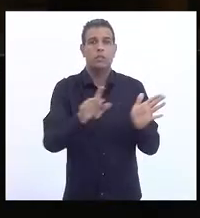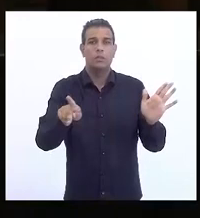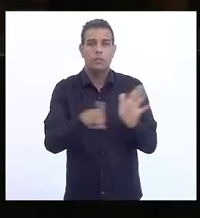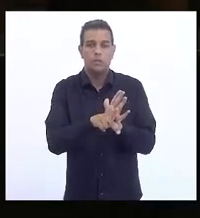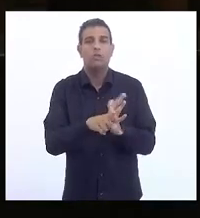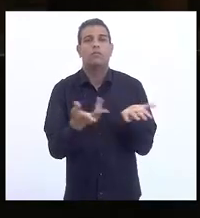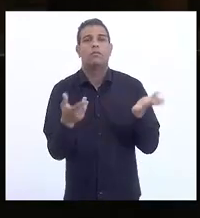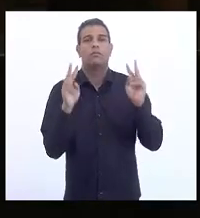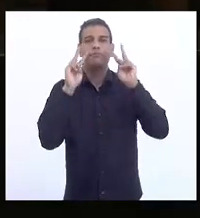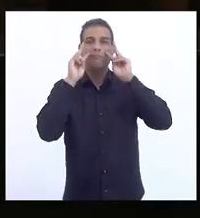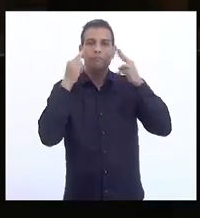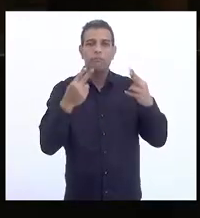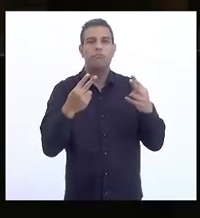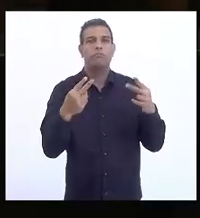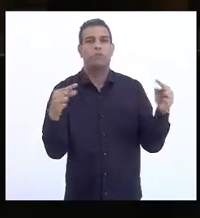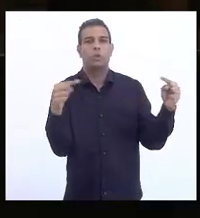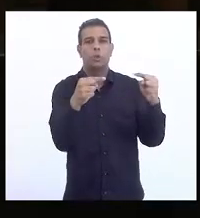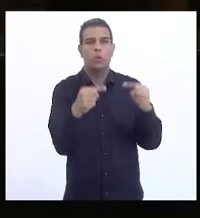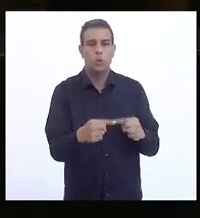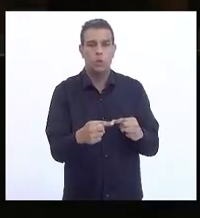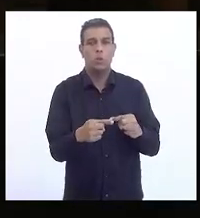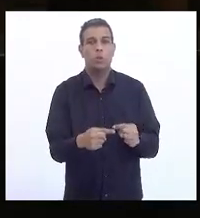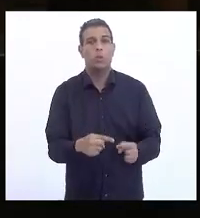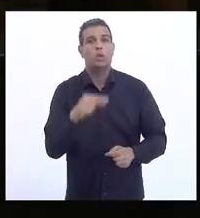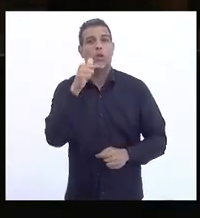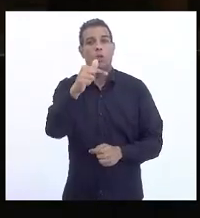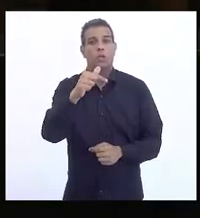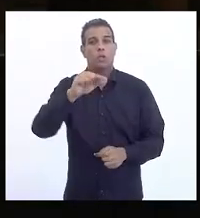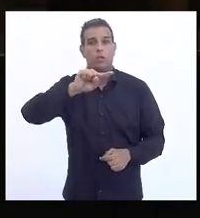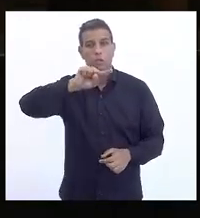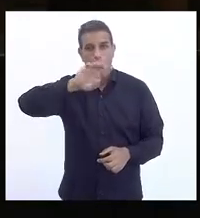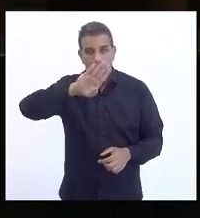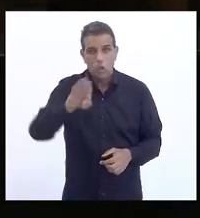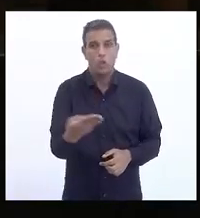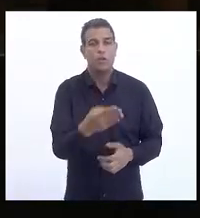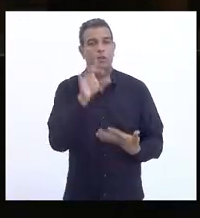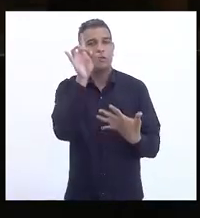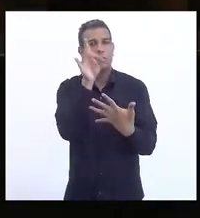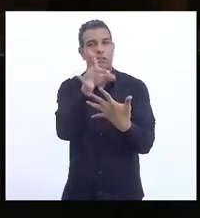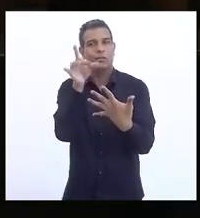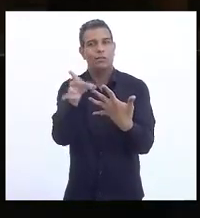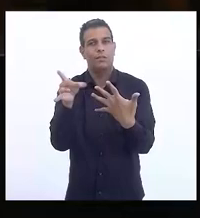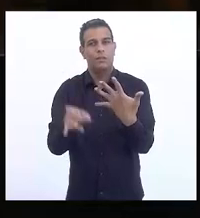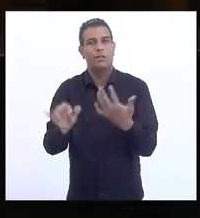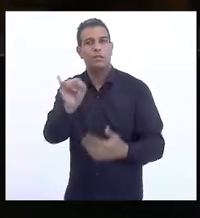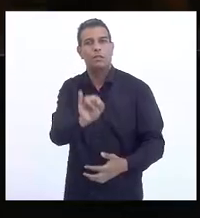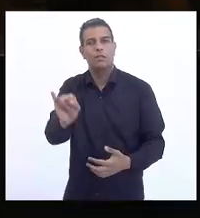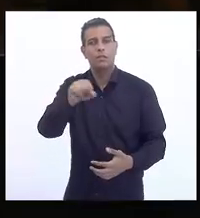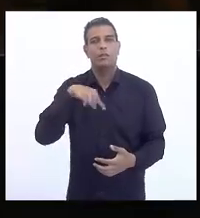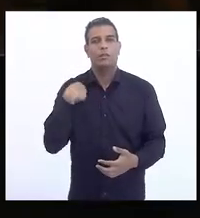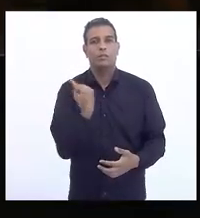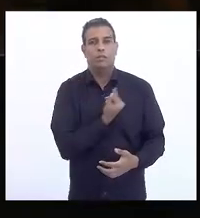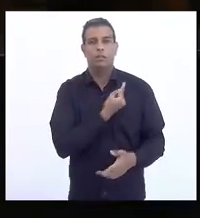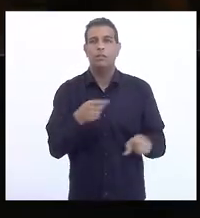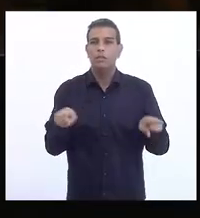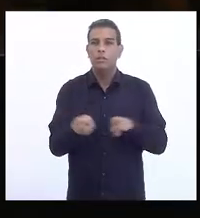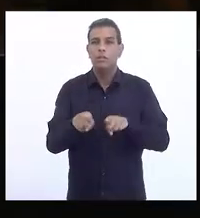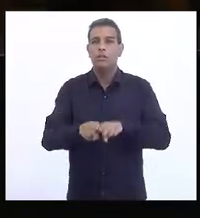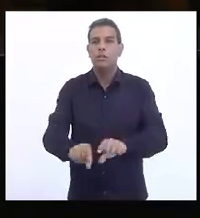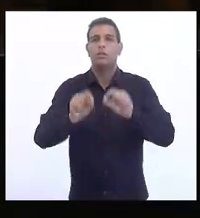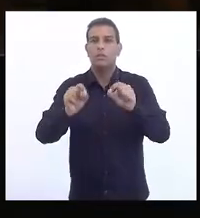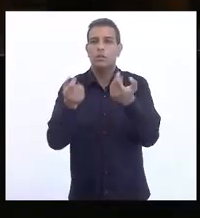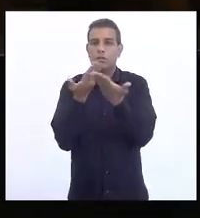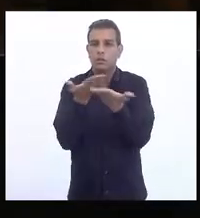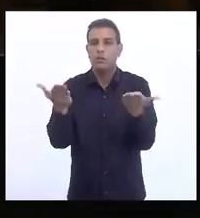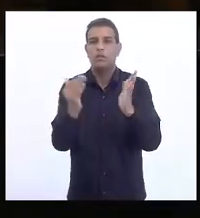petróleo terão um incremento na ordem de 7 bilhões cada. E é importante ressaltar que, mesmo com